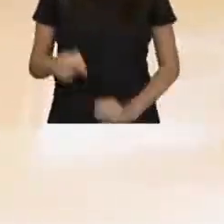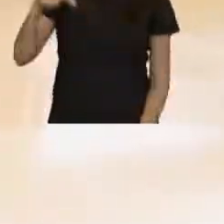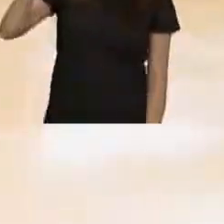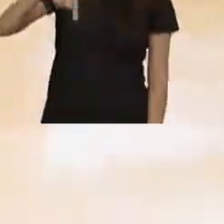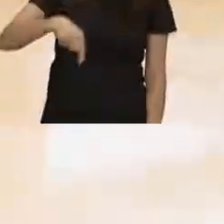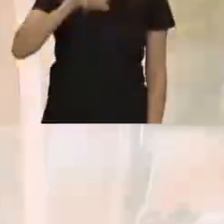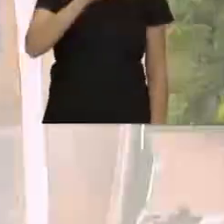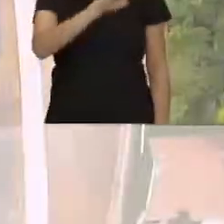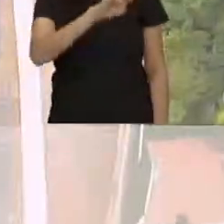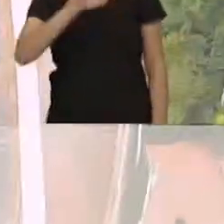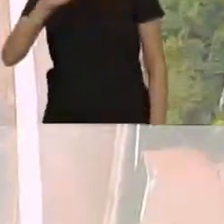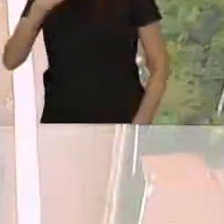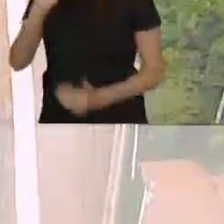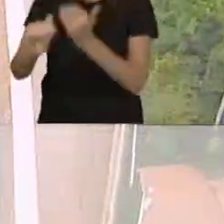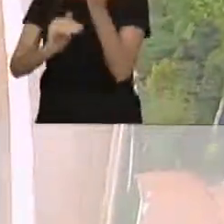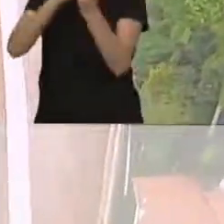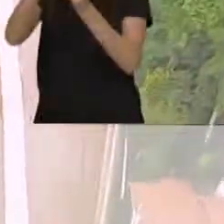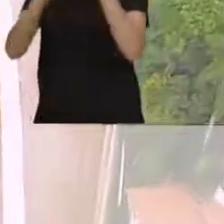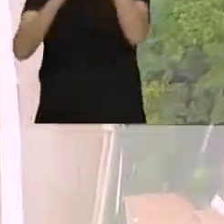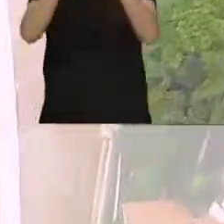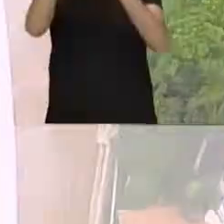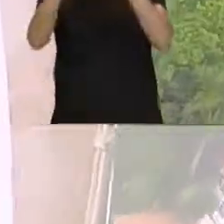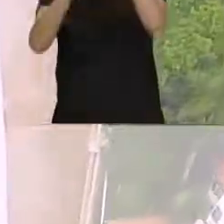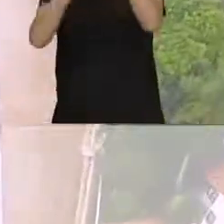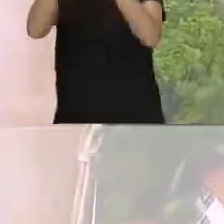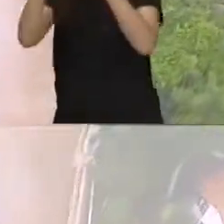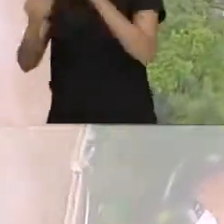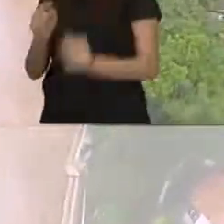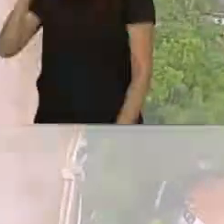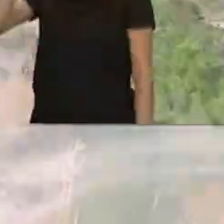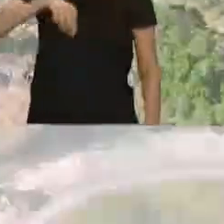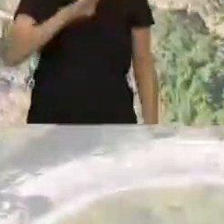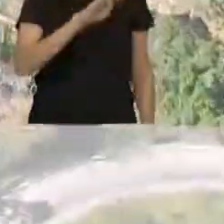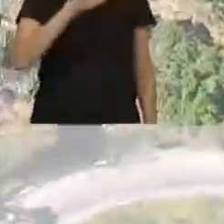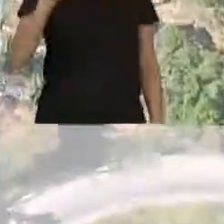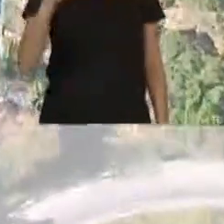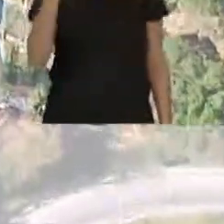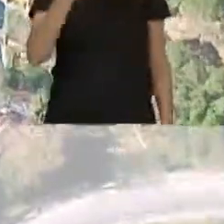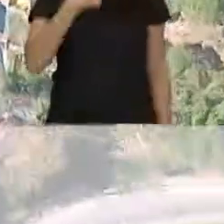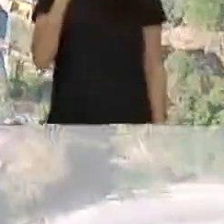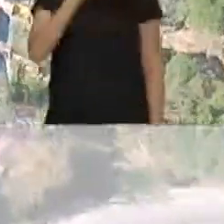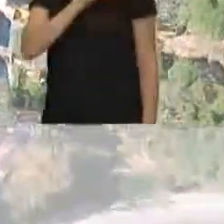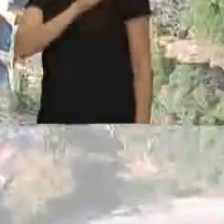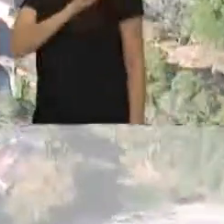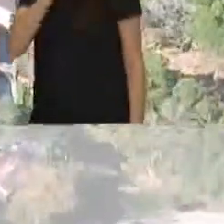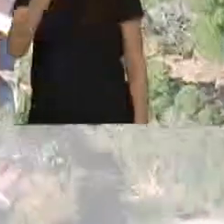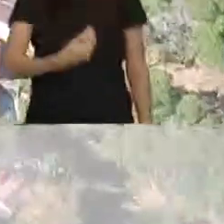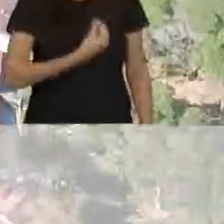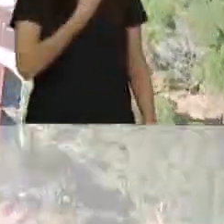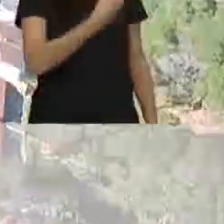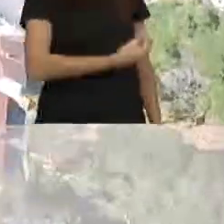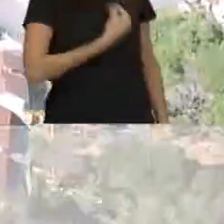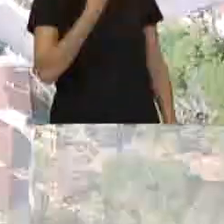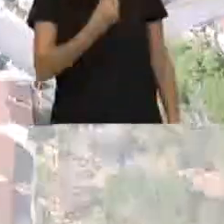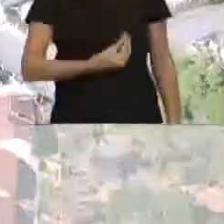Brasil. O progresso mora aqui, Blumenau és razão